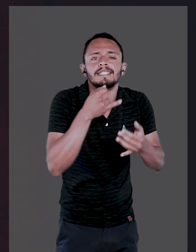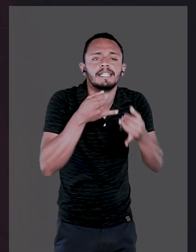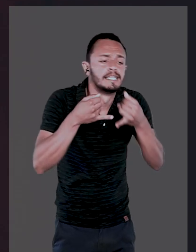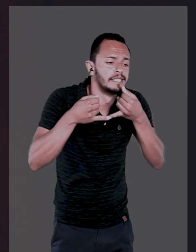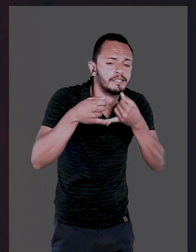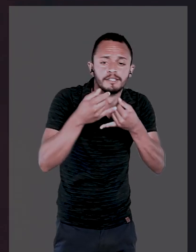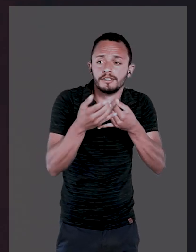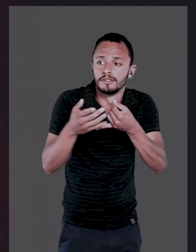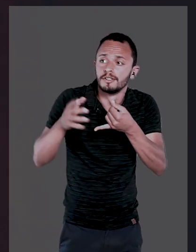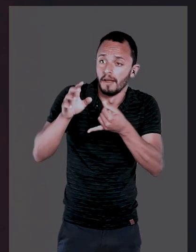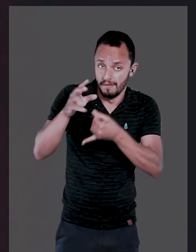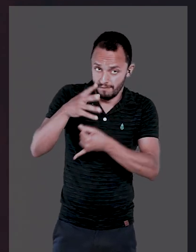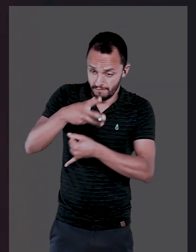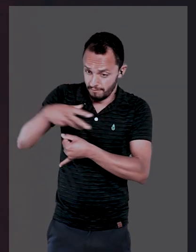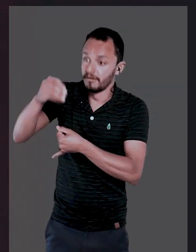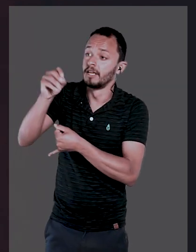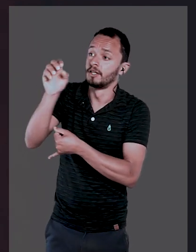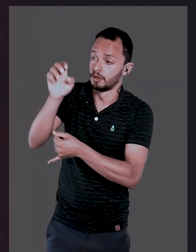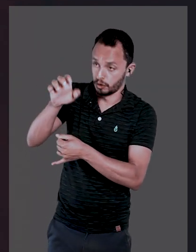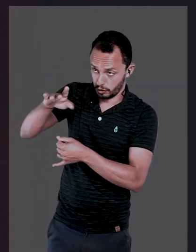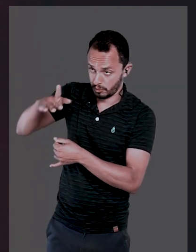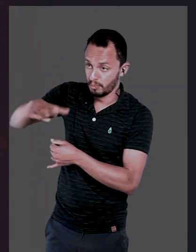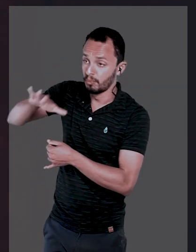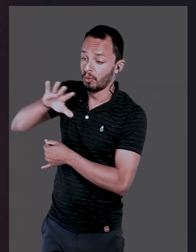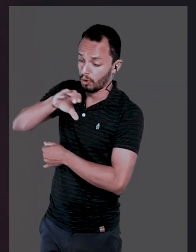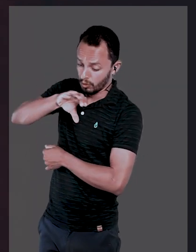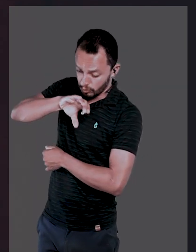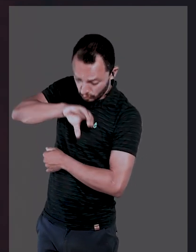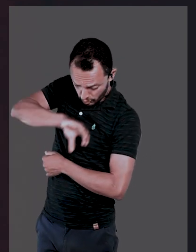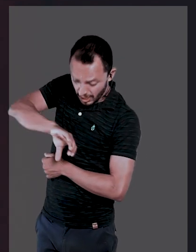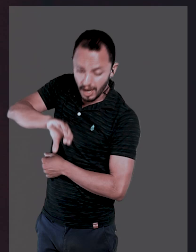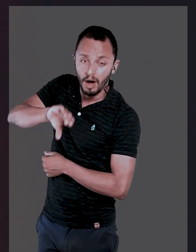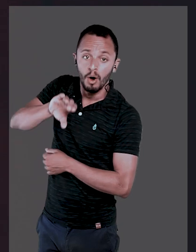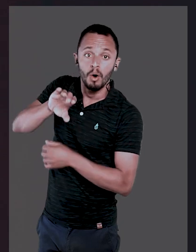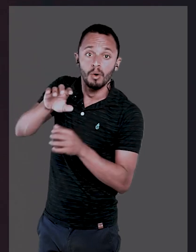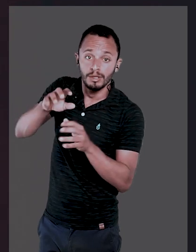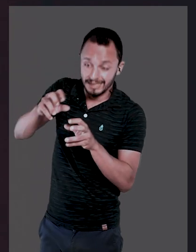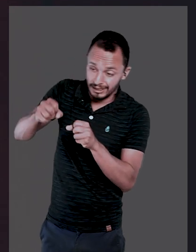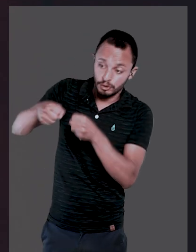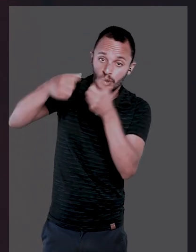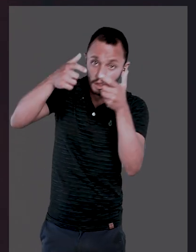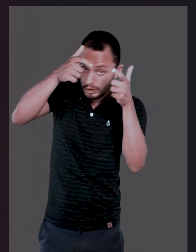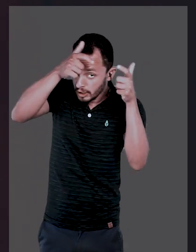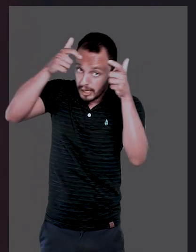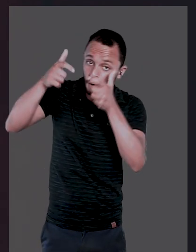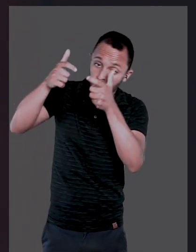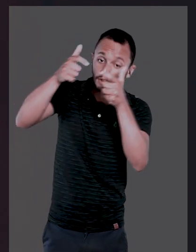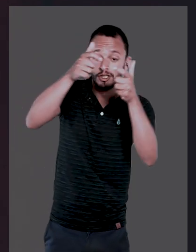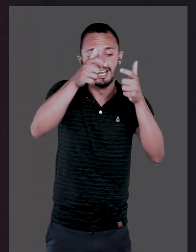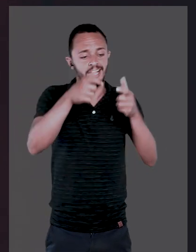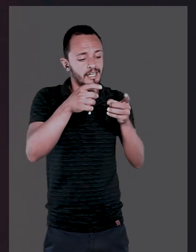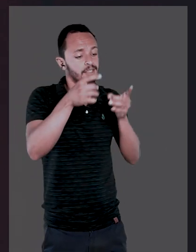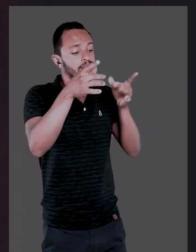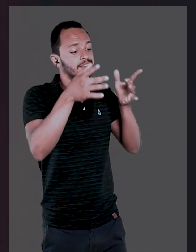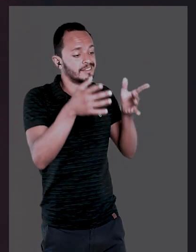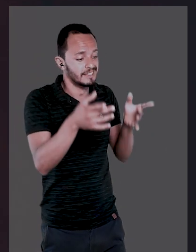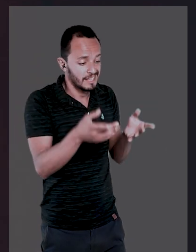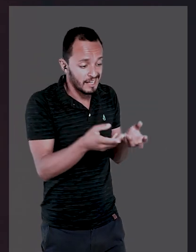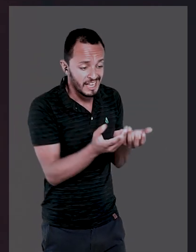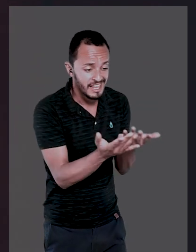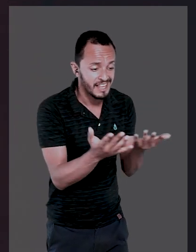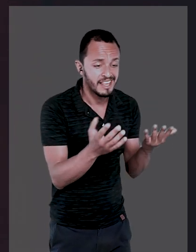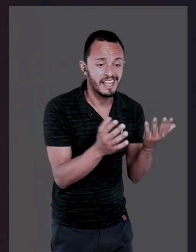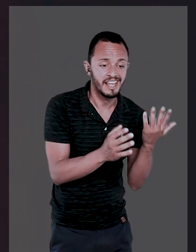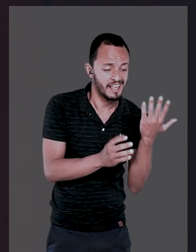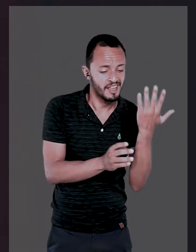Navios arpando com as tristezas, filhas de Portugal. Da sorte que a corte